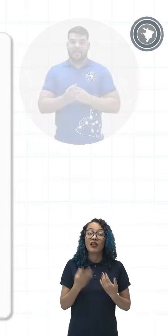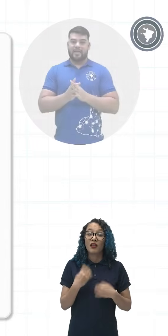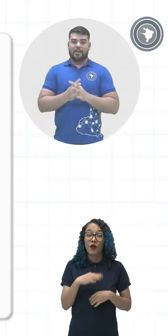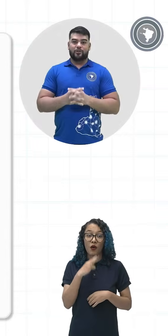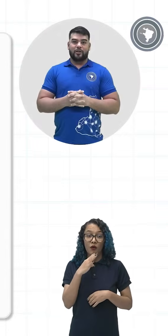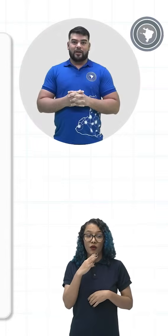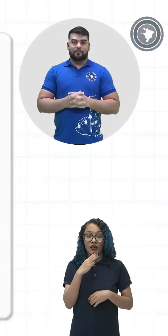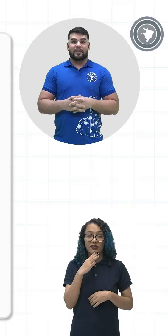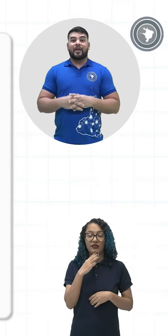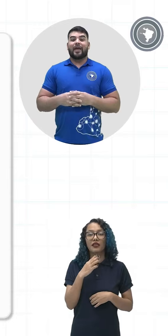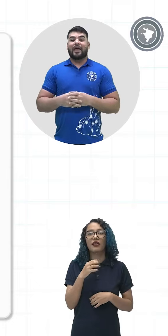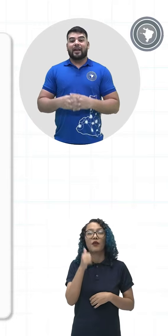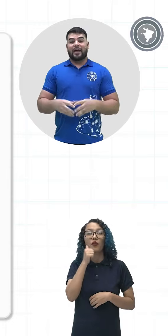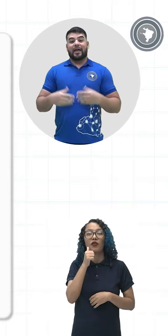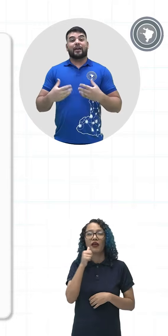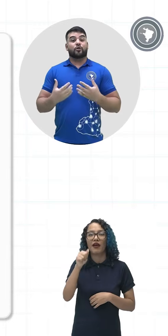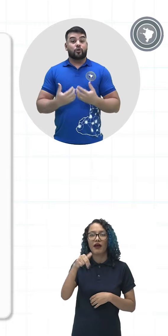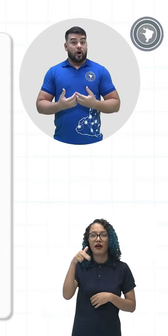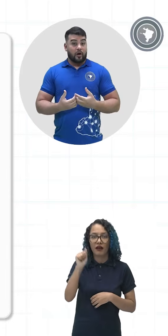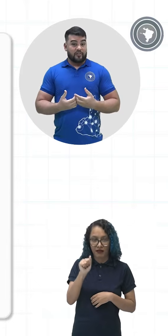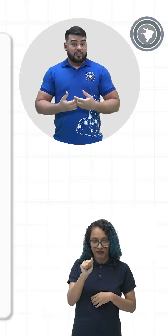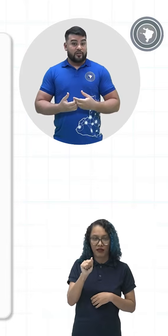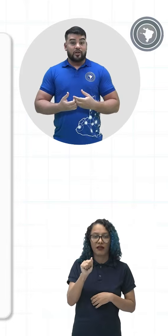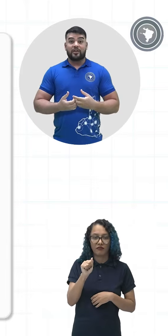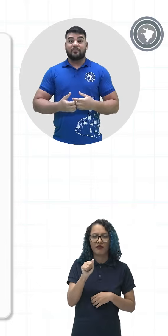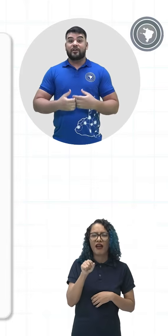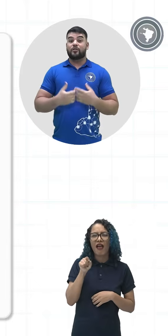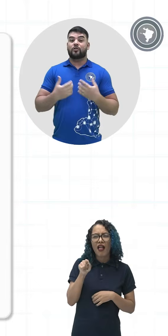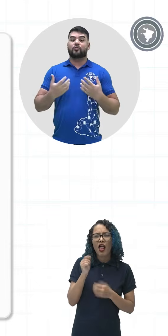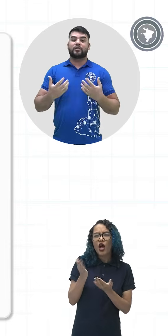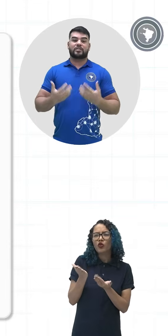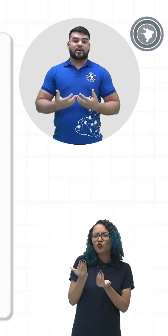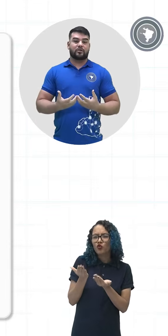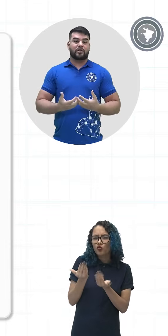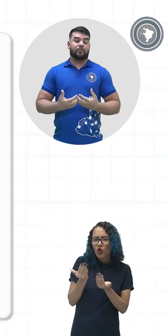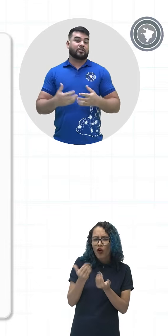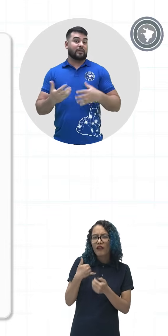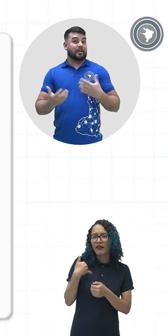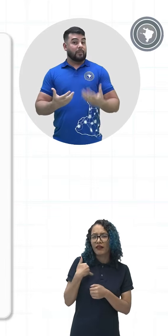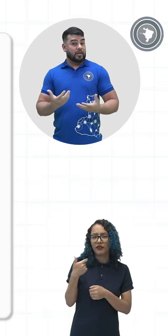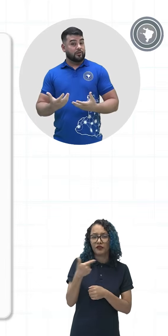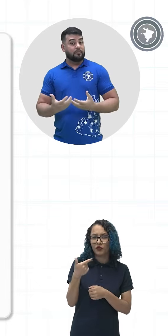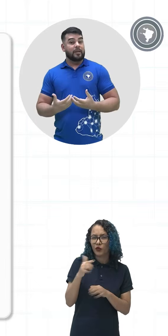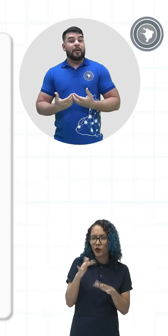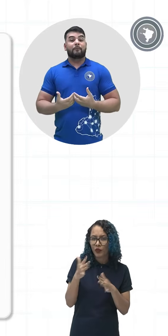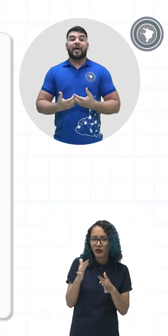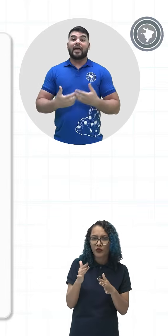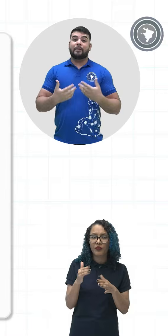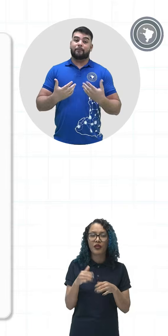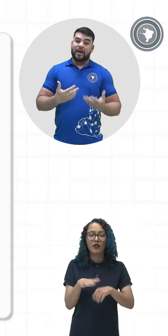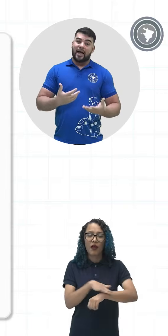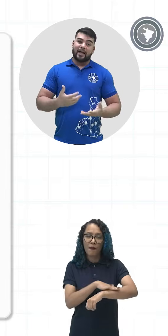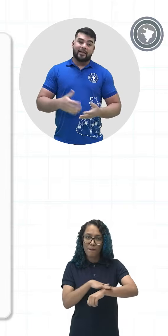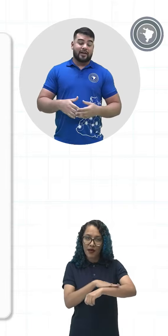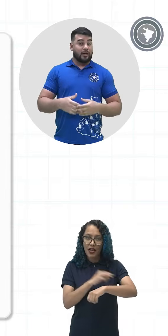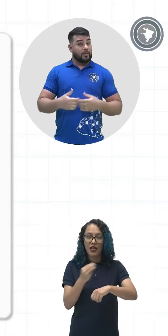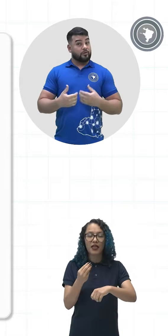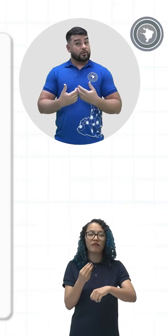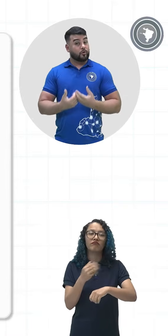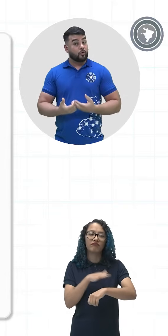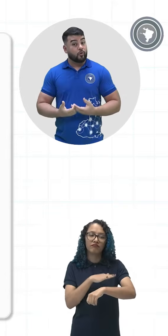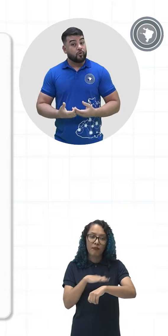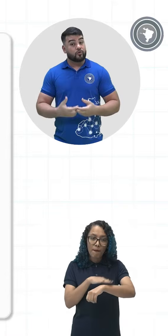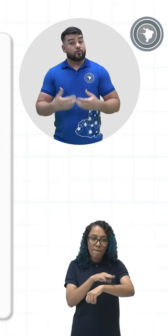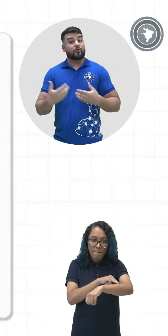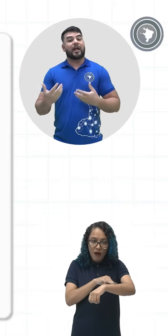Ana naquele dia. Ela era jovem, tinha 22 anos aproximadamente, pele parda,